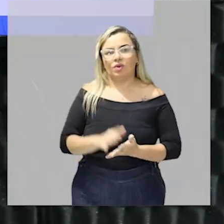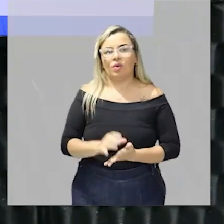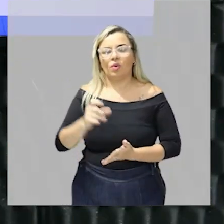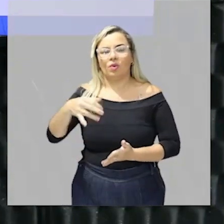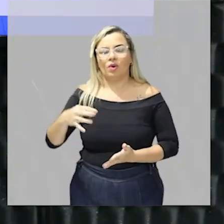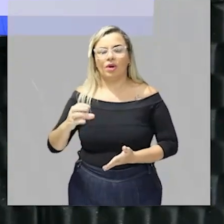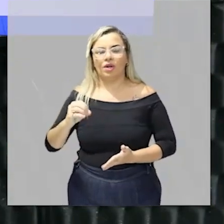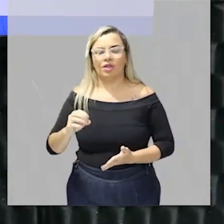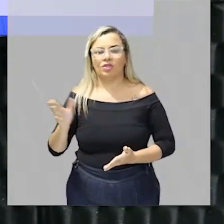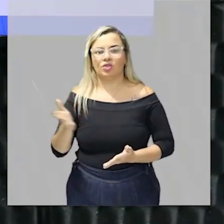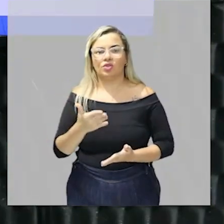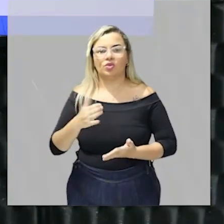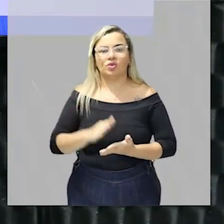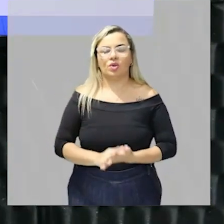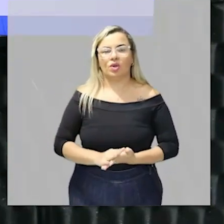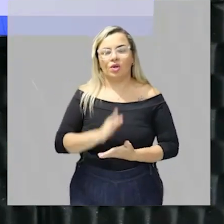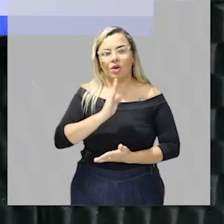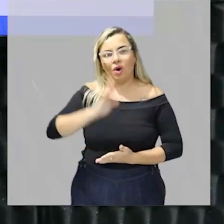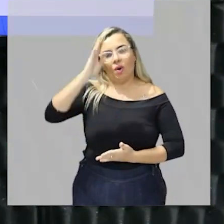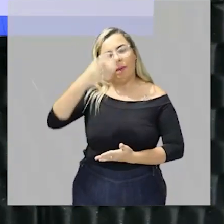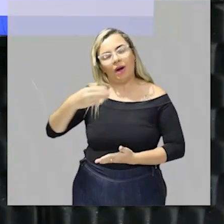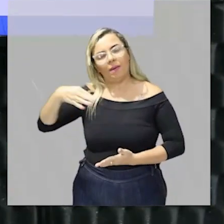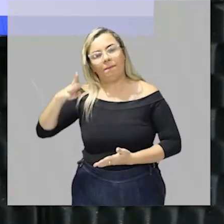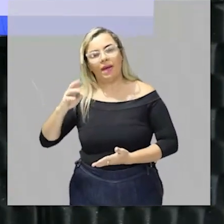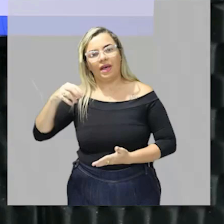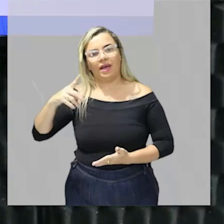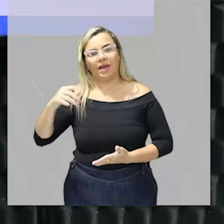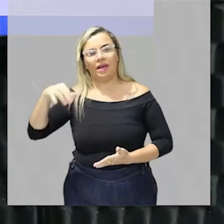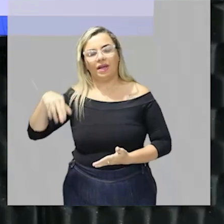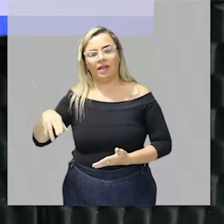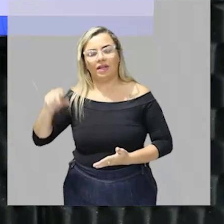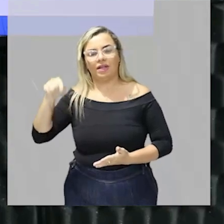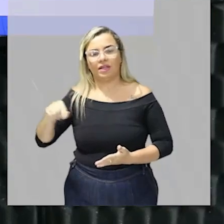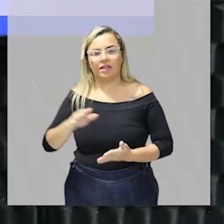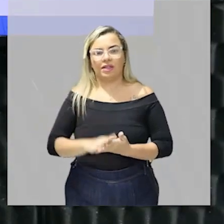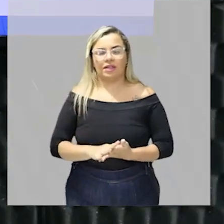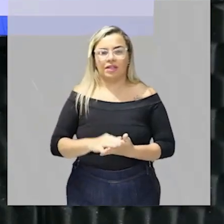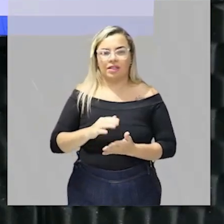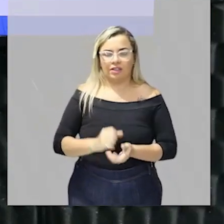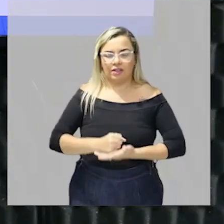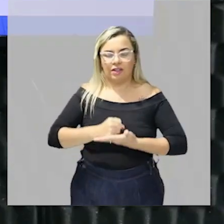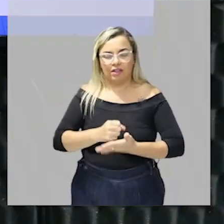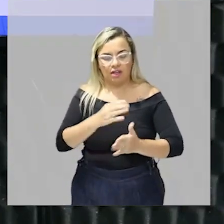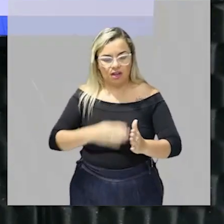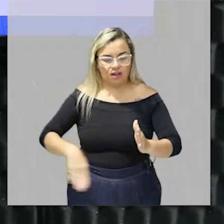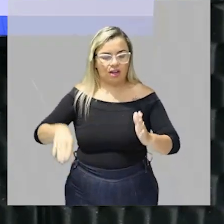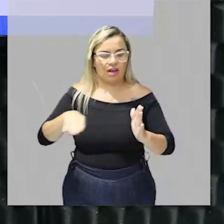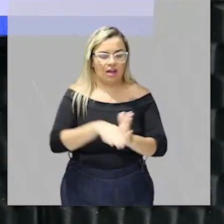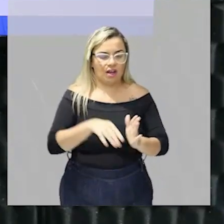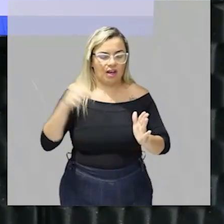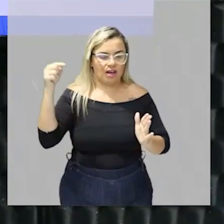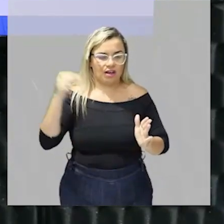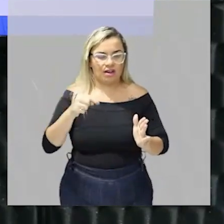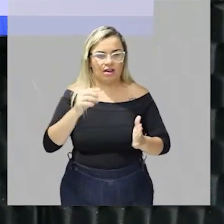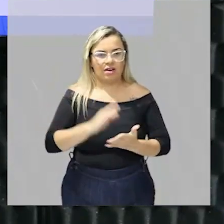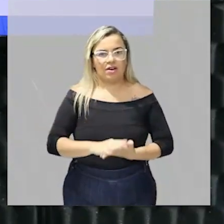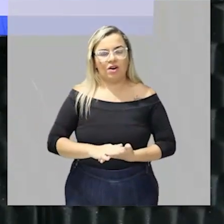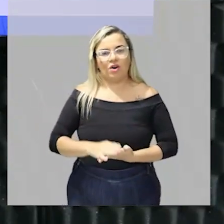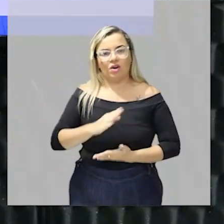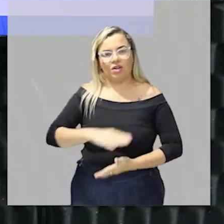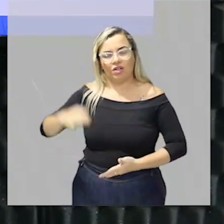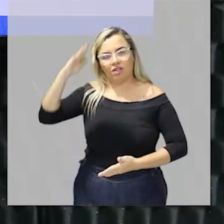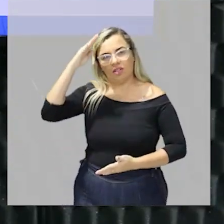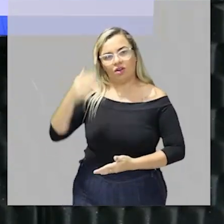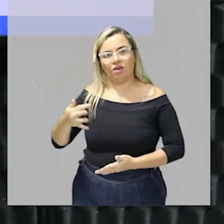Alemanha, e que vai apoiar a chegada do general Franco, um modelo conservador, um modelo